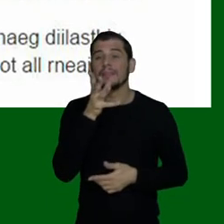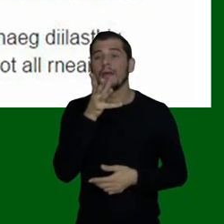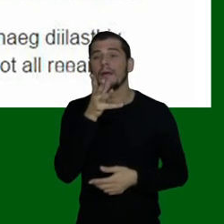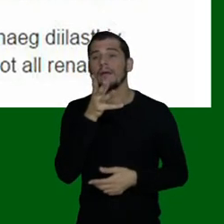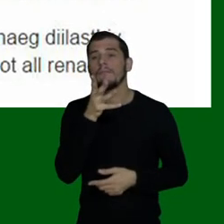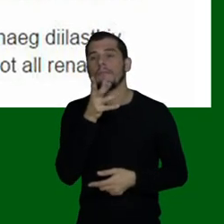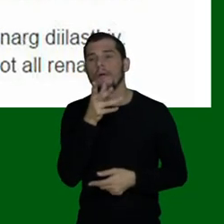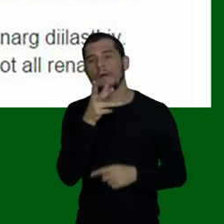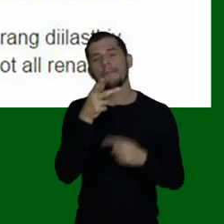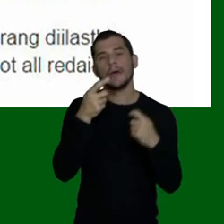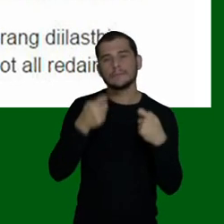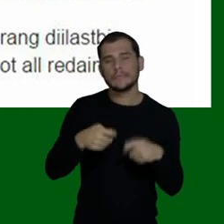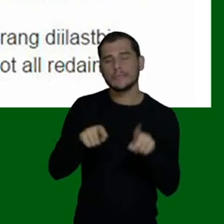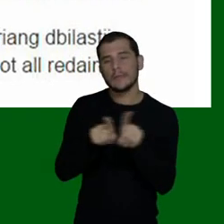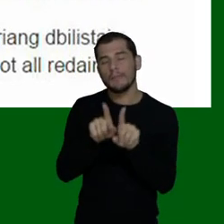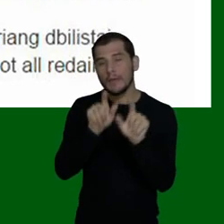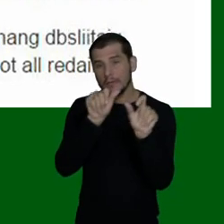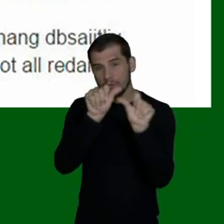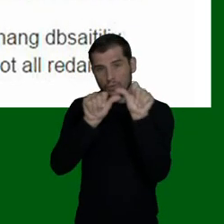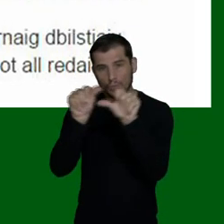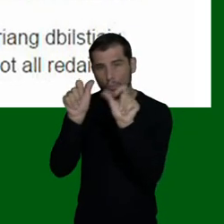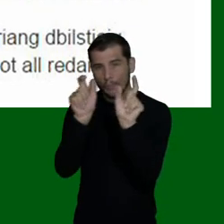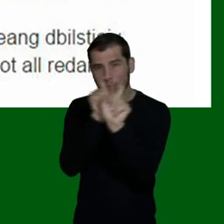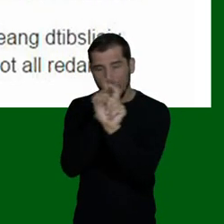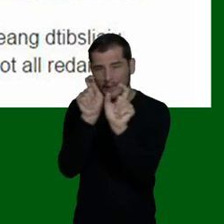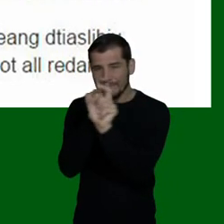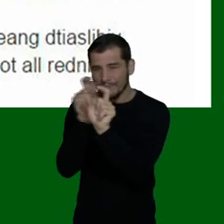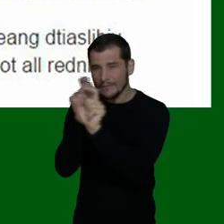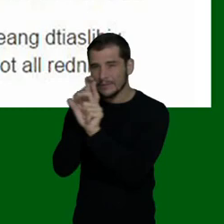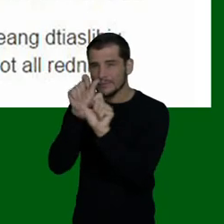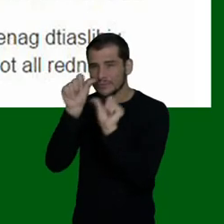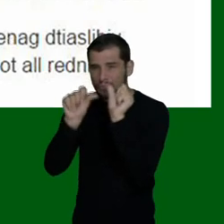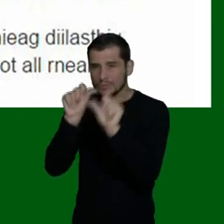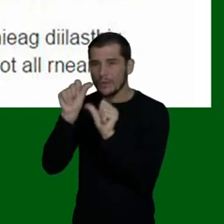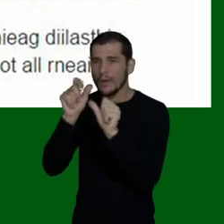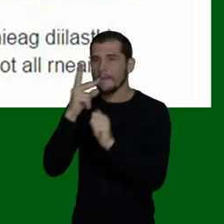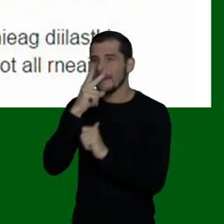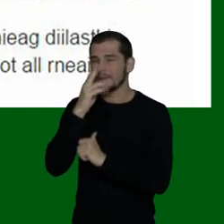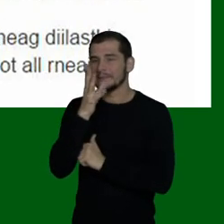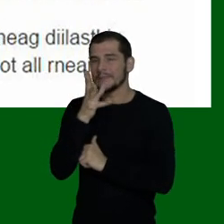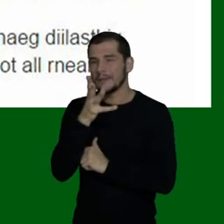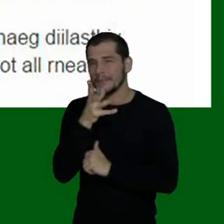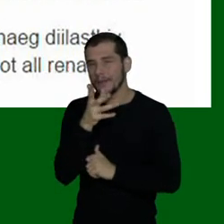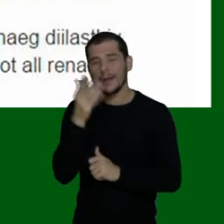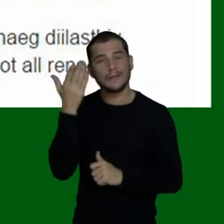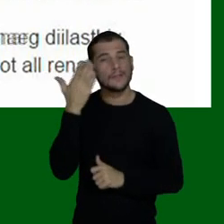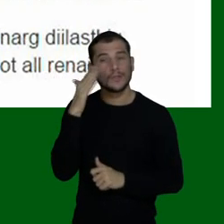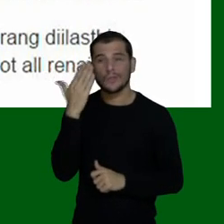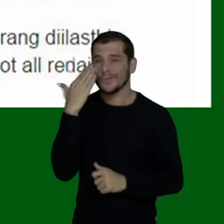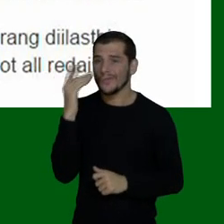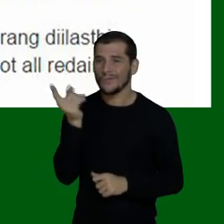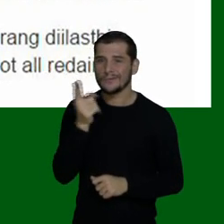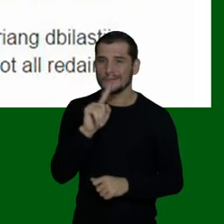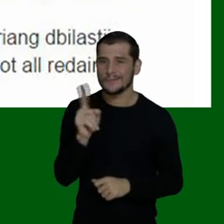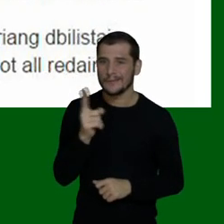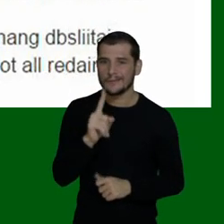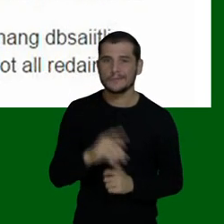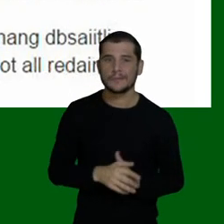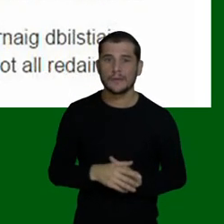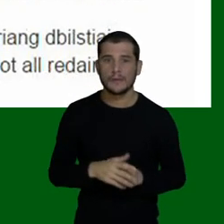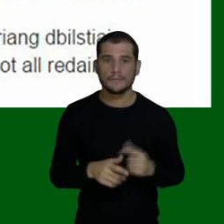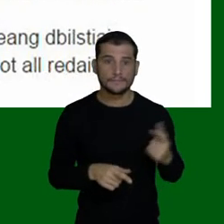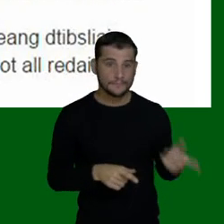e compreende errado Outro dia eu tava dando um texto para um o menino abriu a garrafa